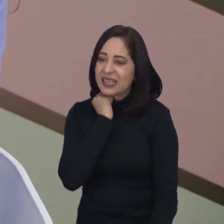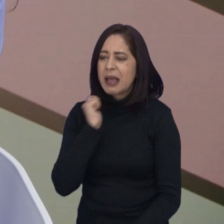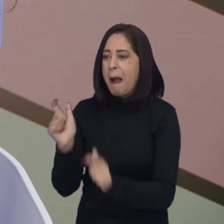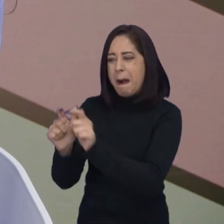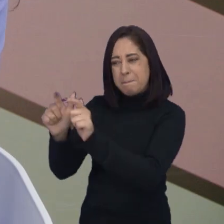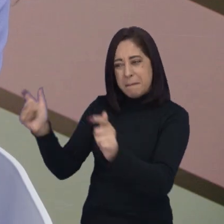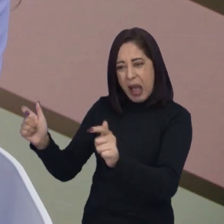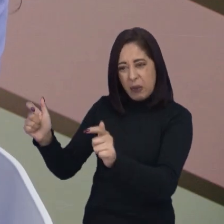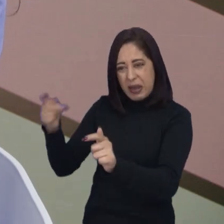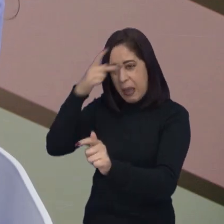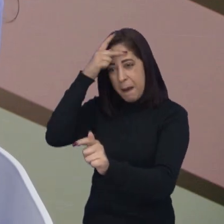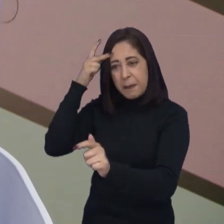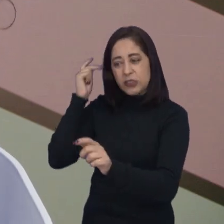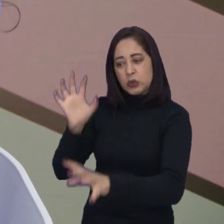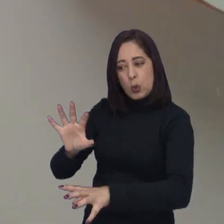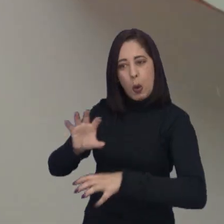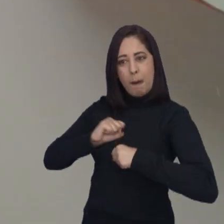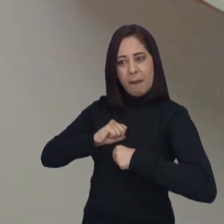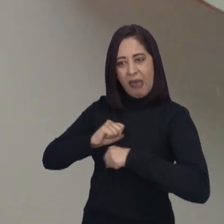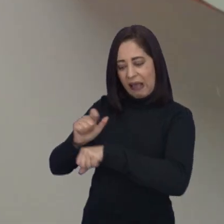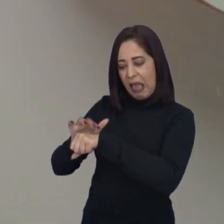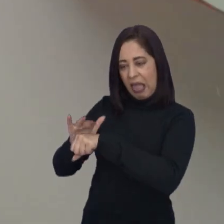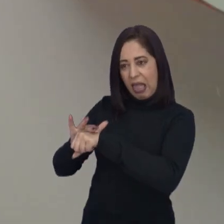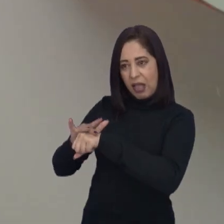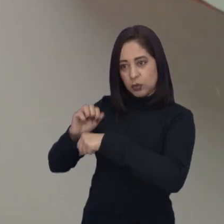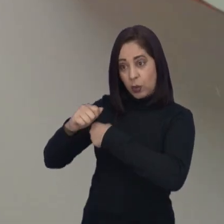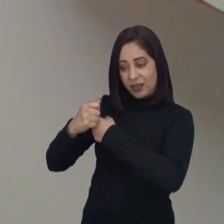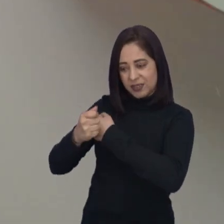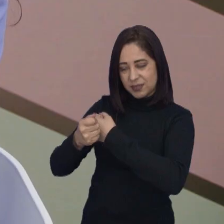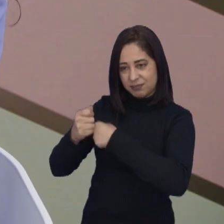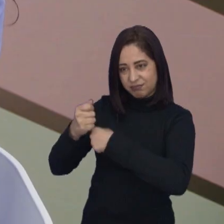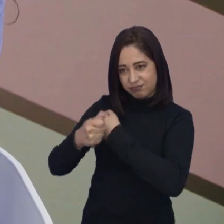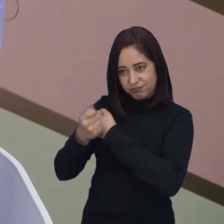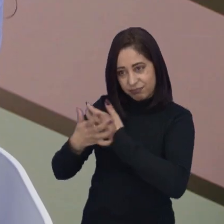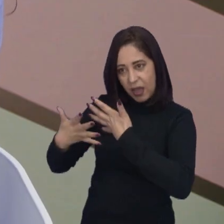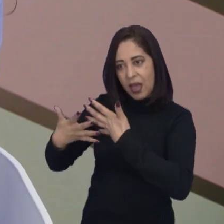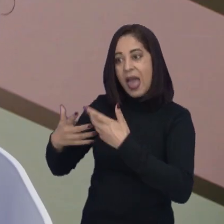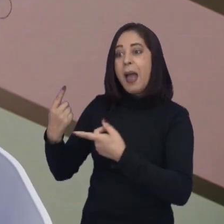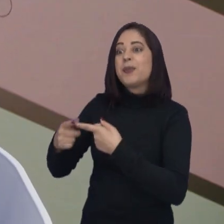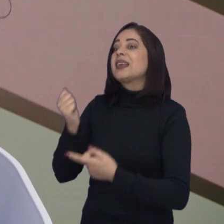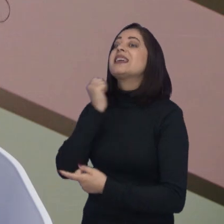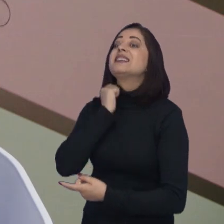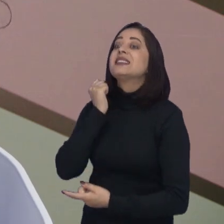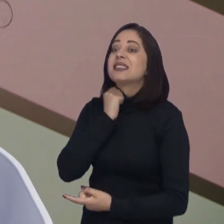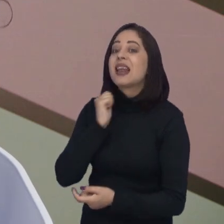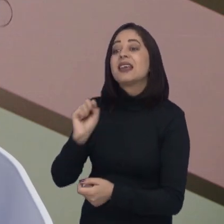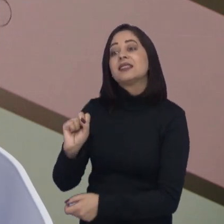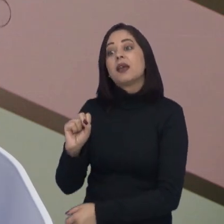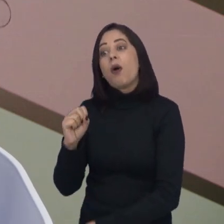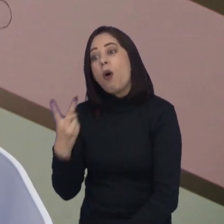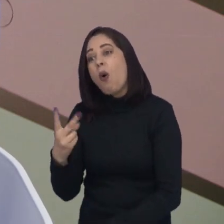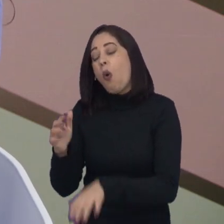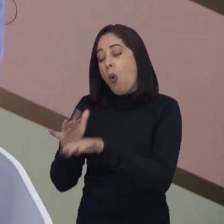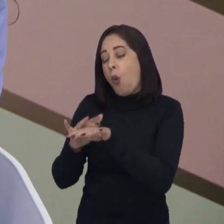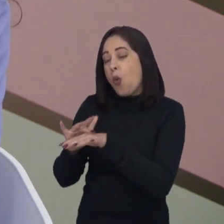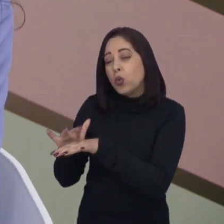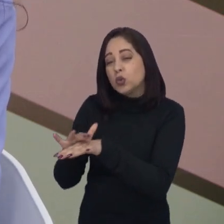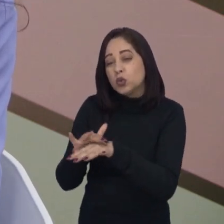causa, né, que tem se estudado é o estresse emocional, ou mesmo quando o paciente tem outras